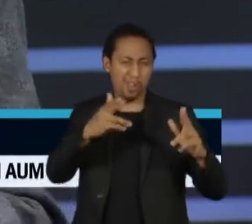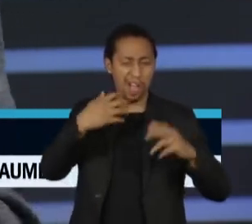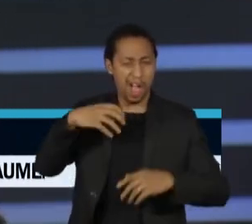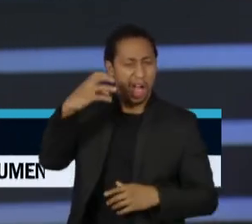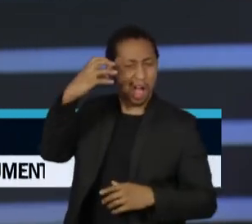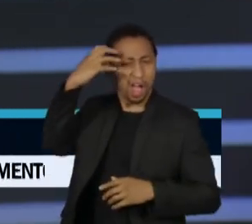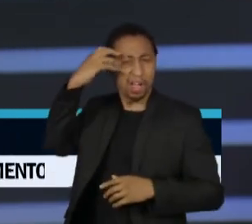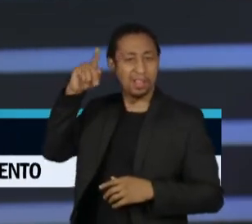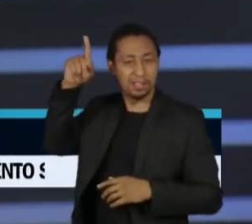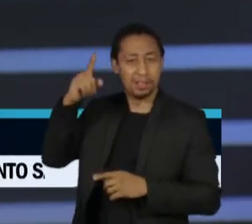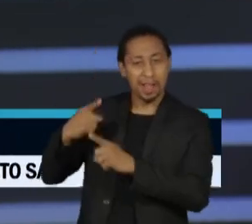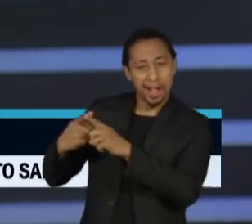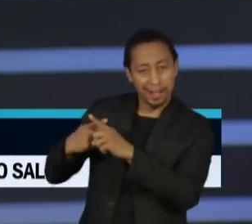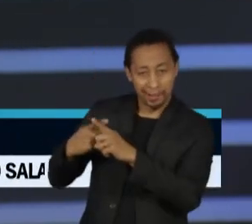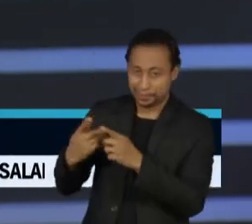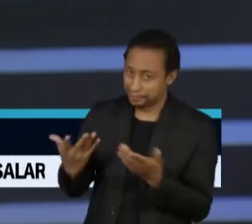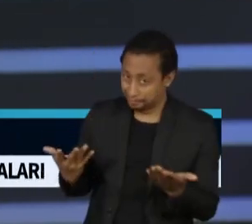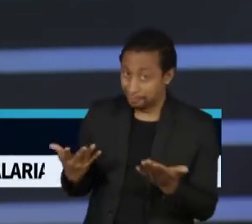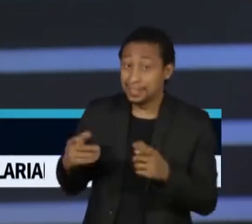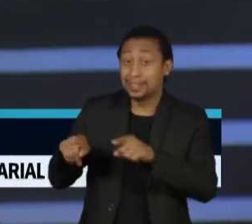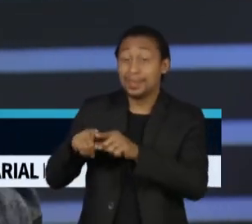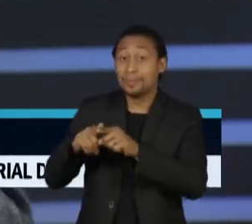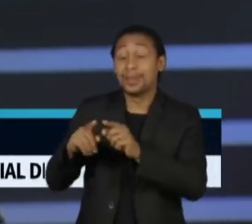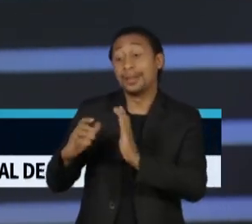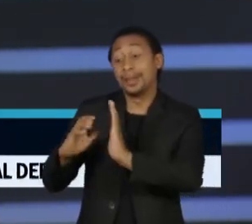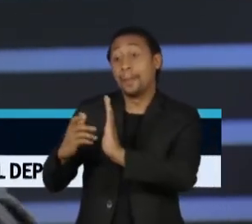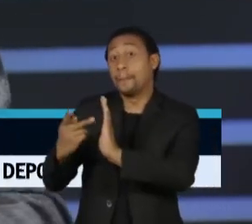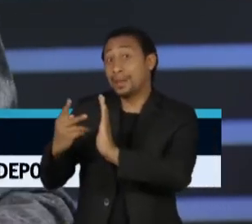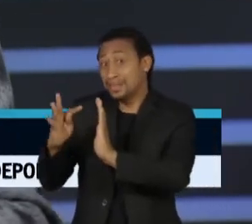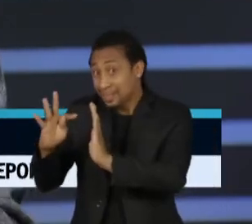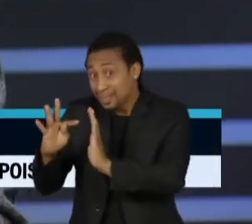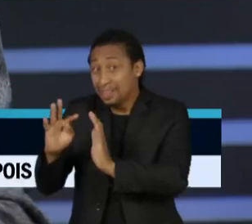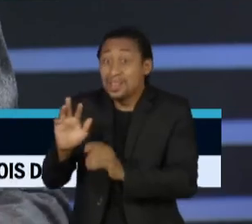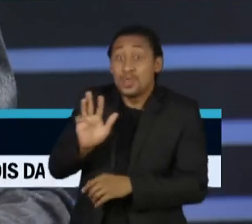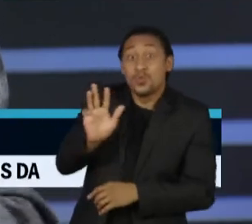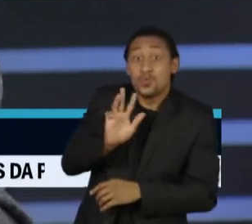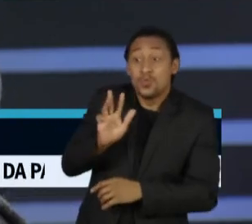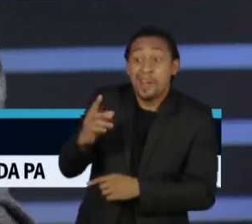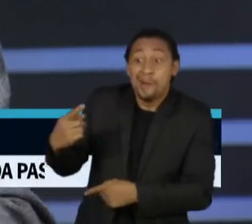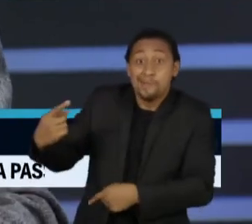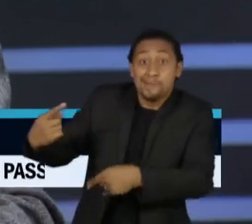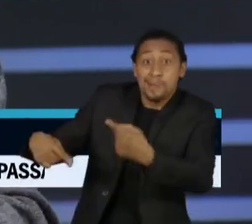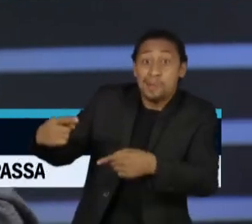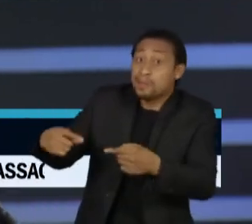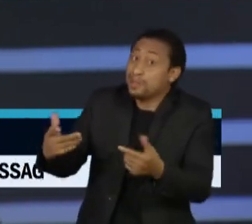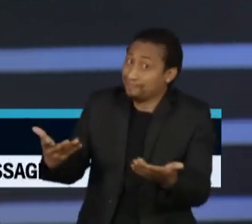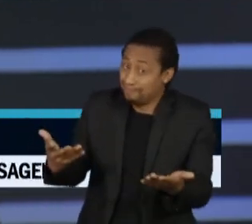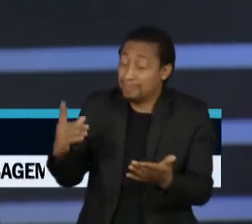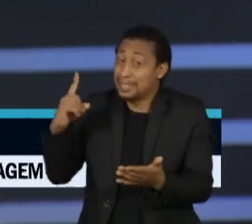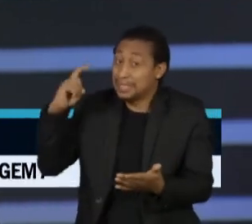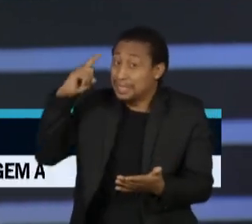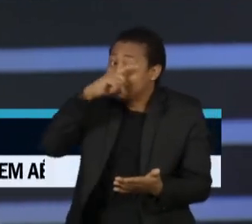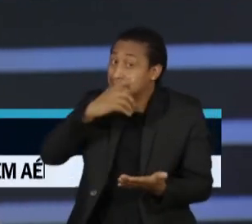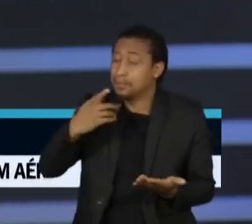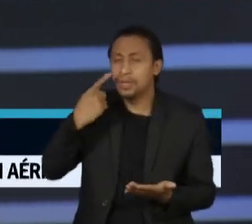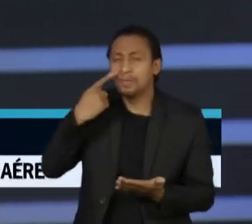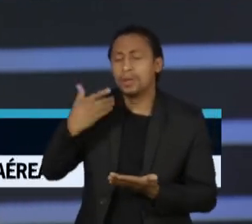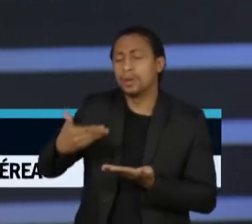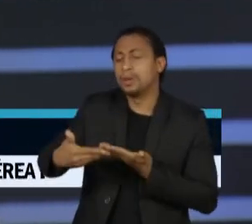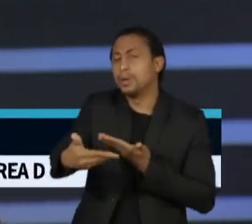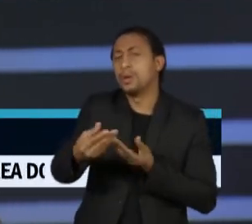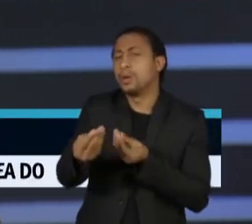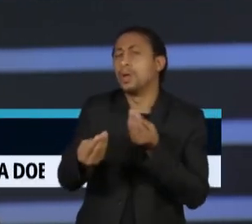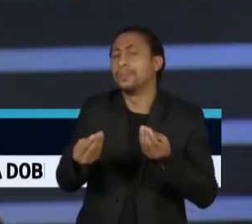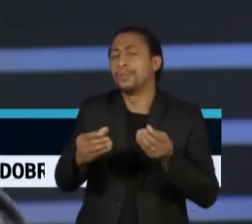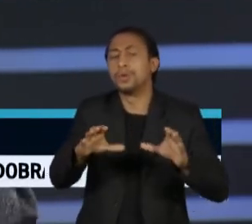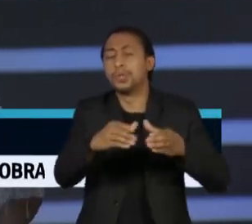E o presidente eleito e o PT, né? Esse embate no sentido de ver se alguma medida o executivo